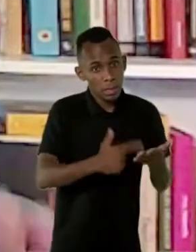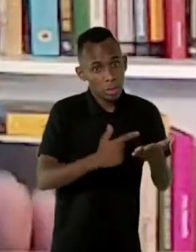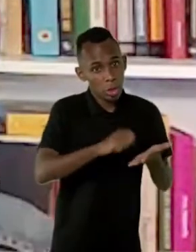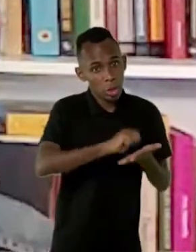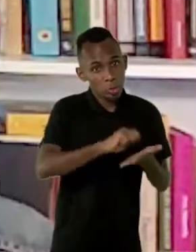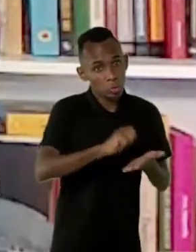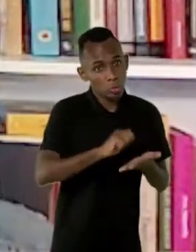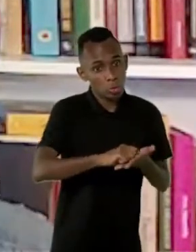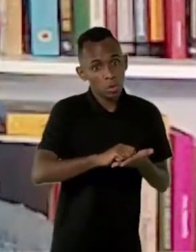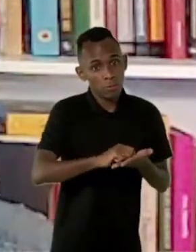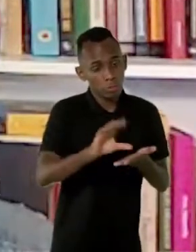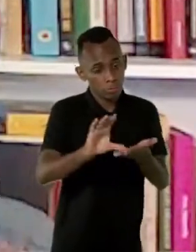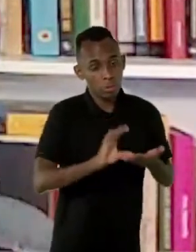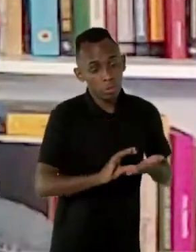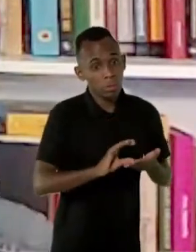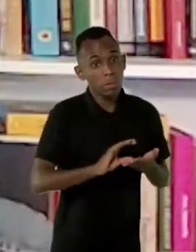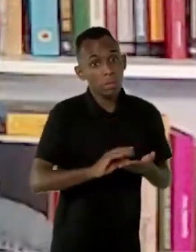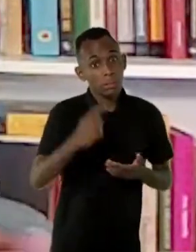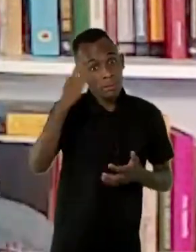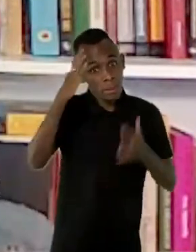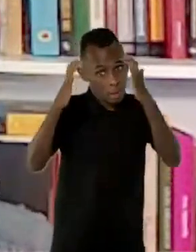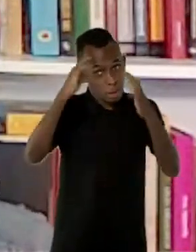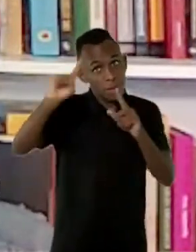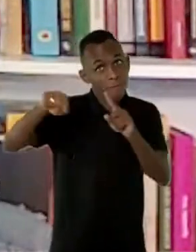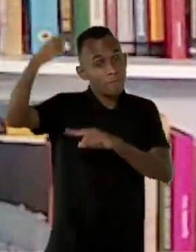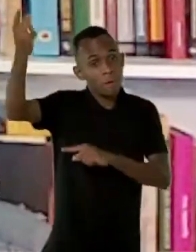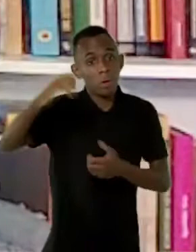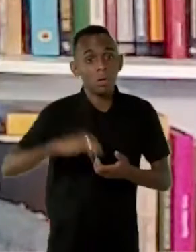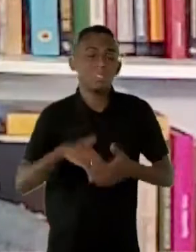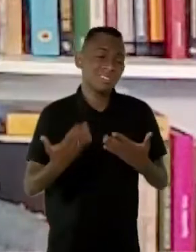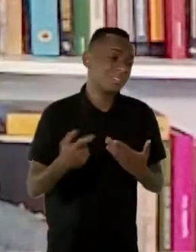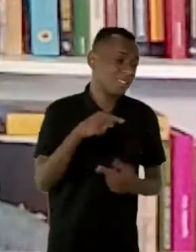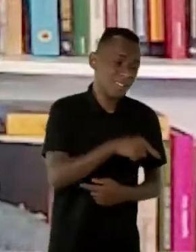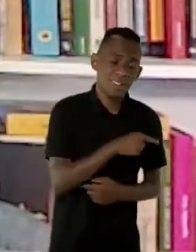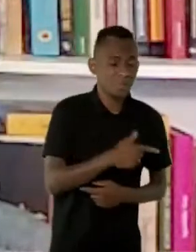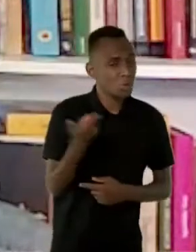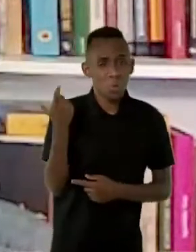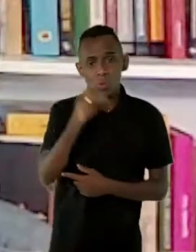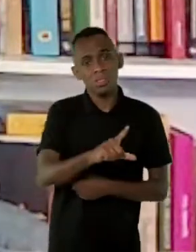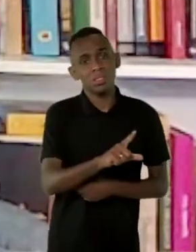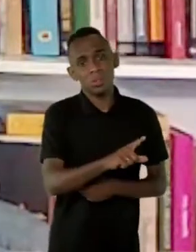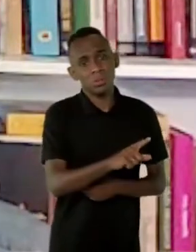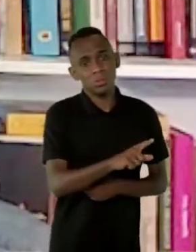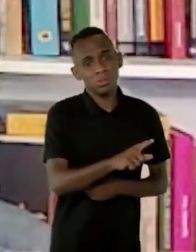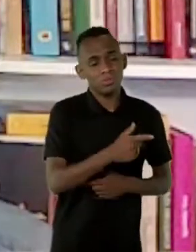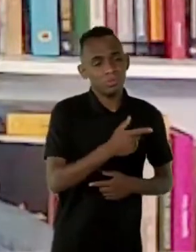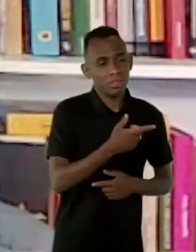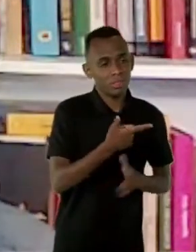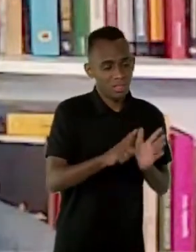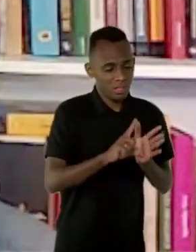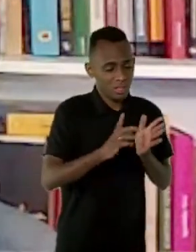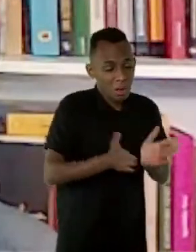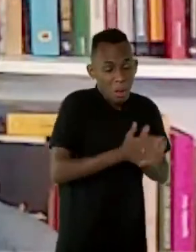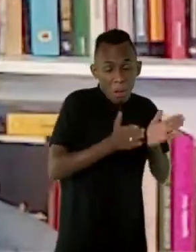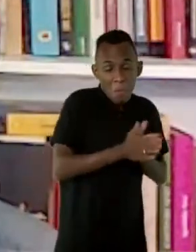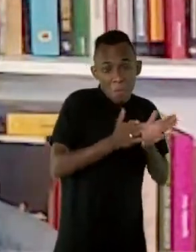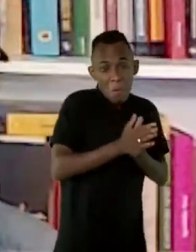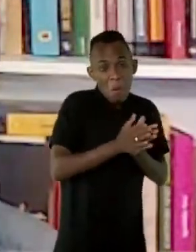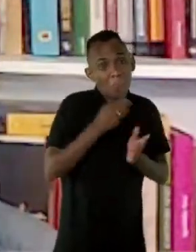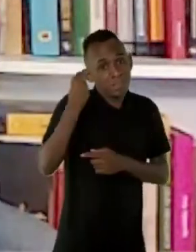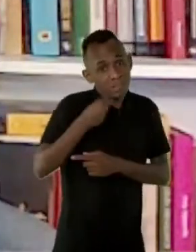esses 2 mundos a Carolina viveu. E ela não soube viver nenhum, que é o da favela, onde ela passou 12